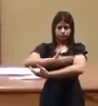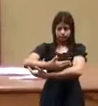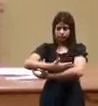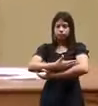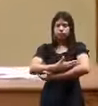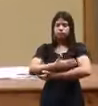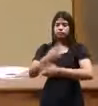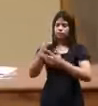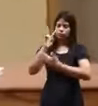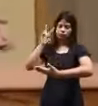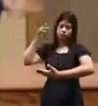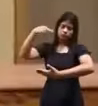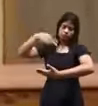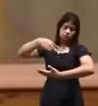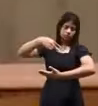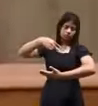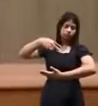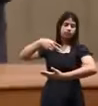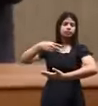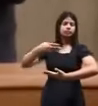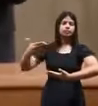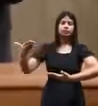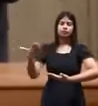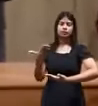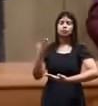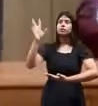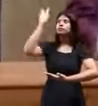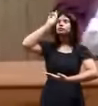ele olhou para a criança e disse: agora, Senhor,